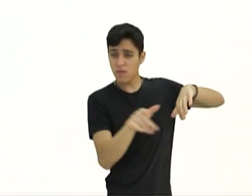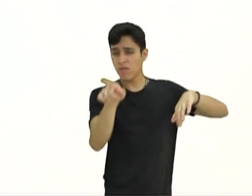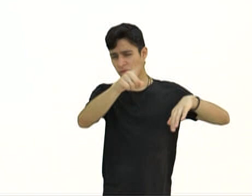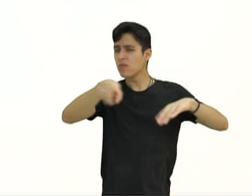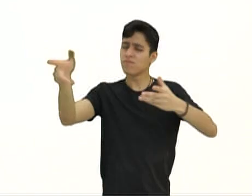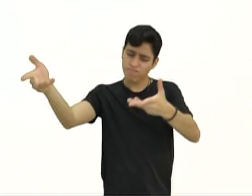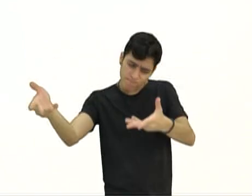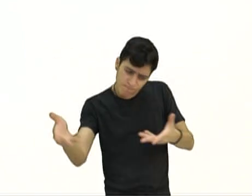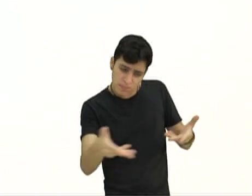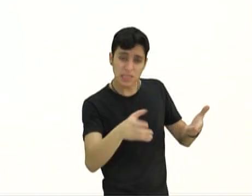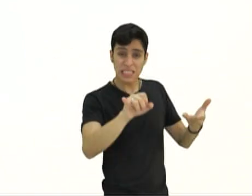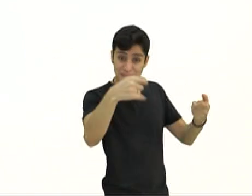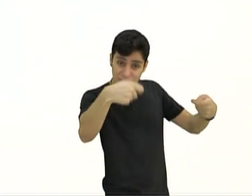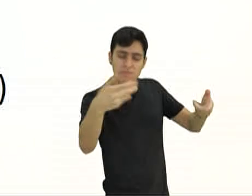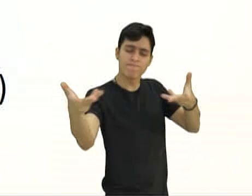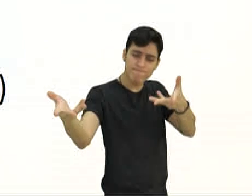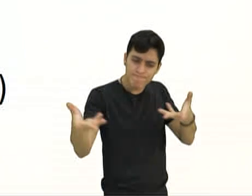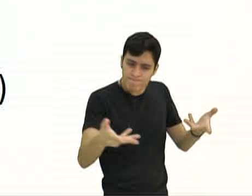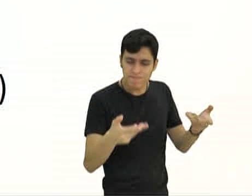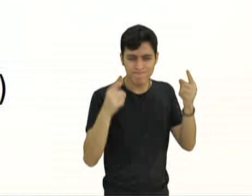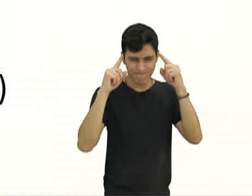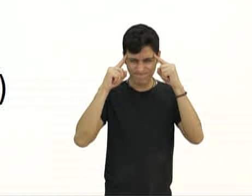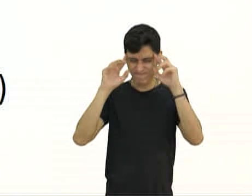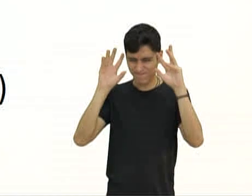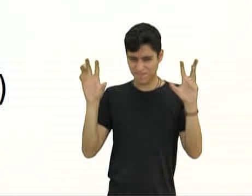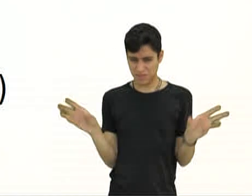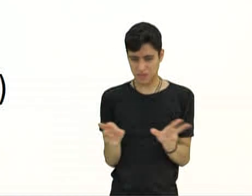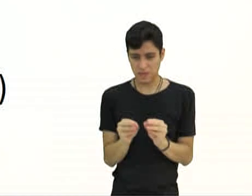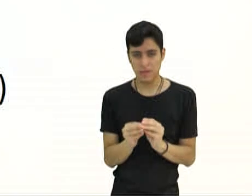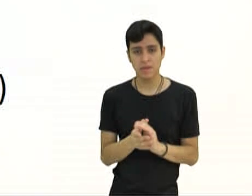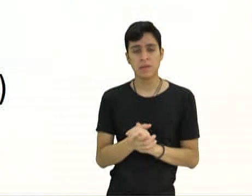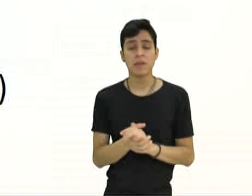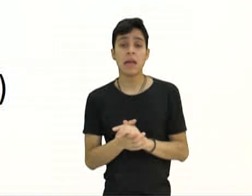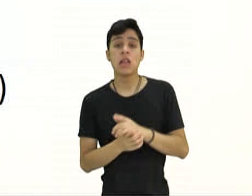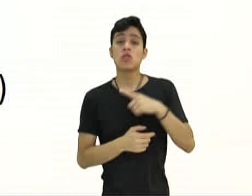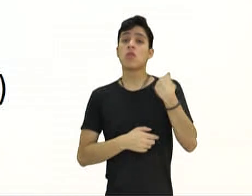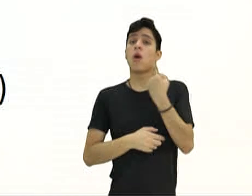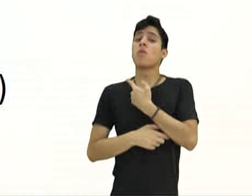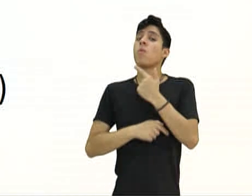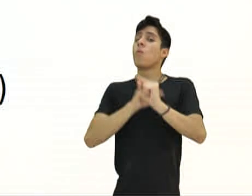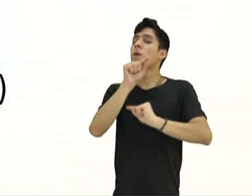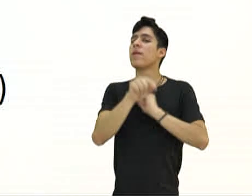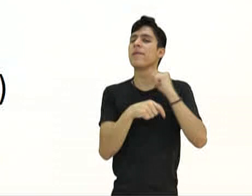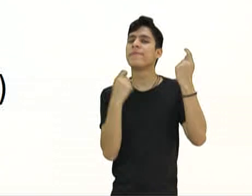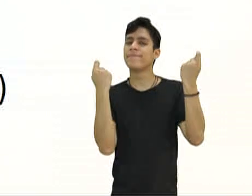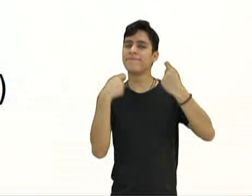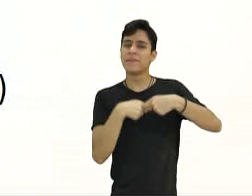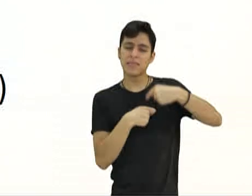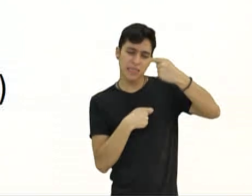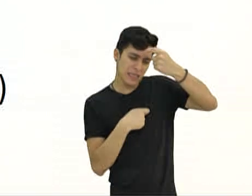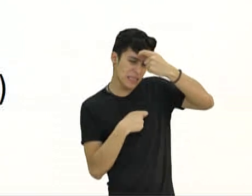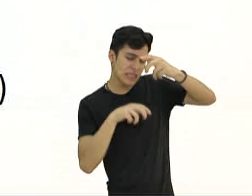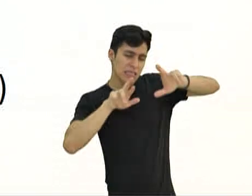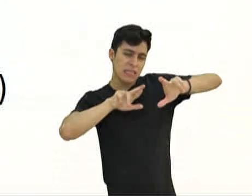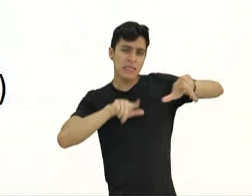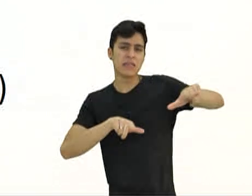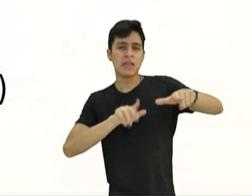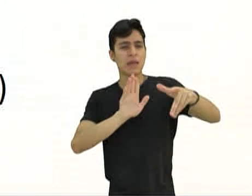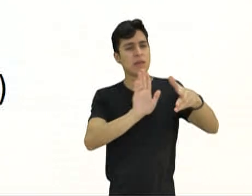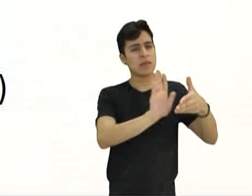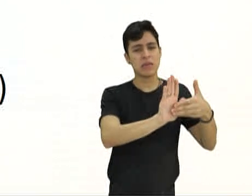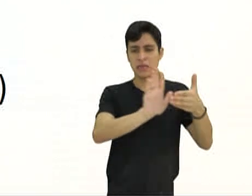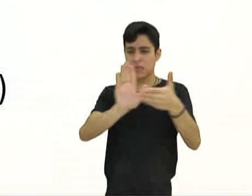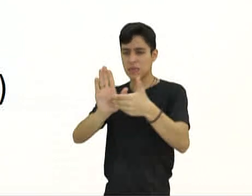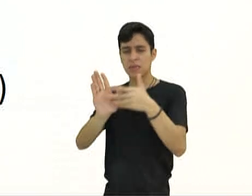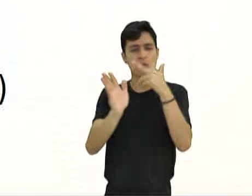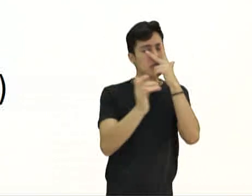possam ter o necessário. Deveríamos ser também capazes de discernir propostas semelhantes,